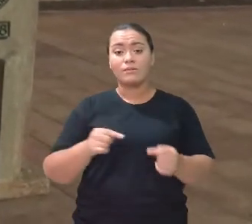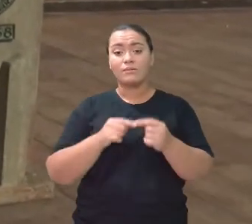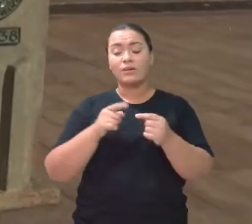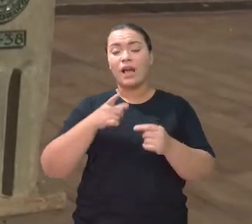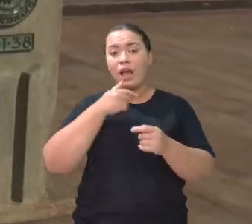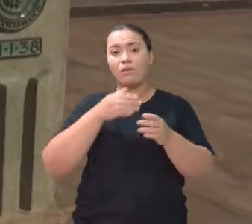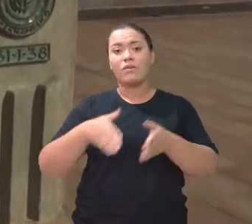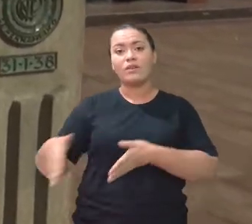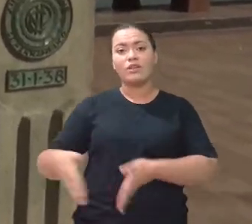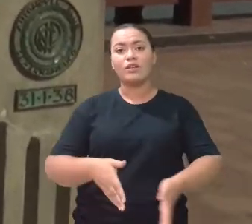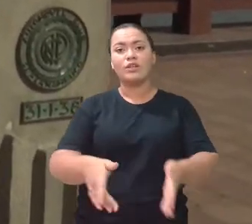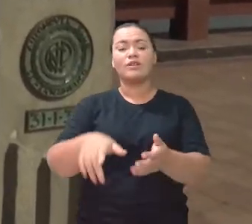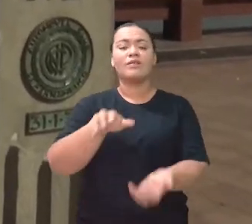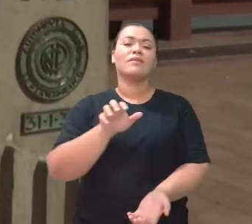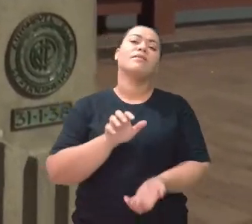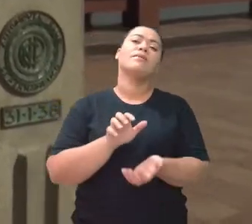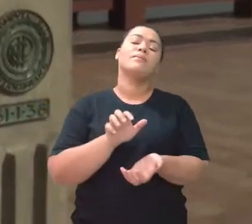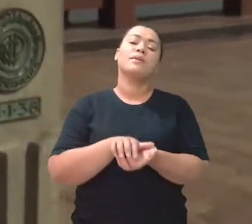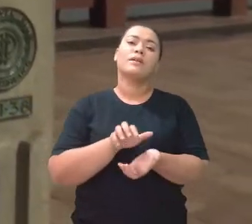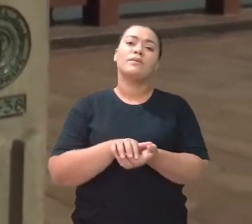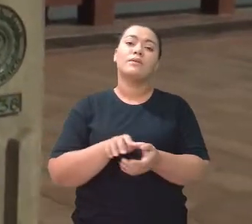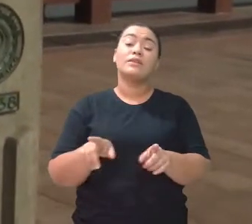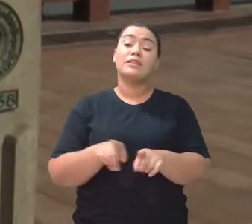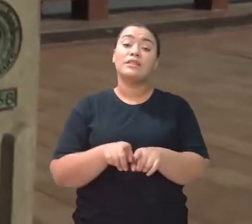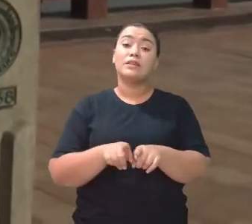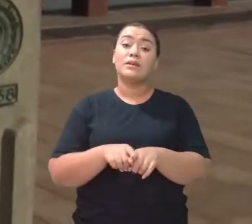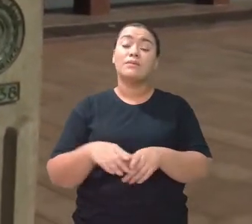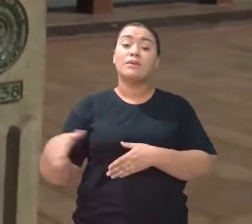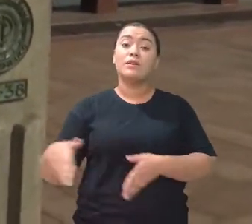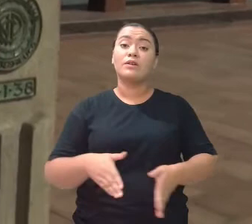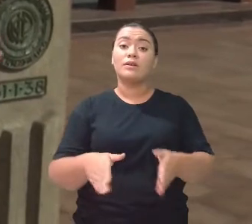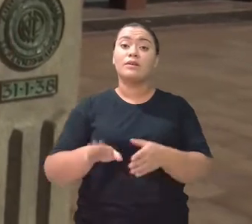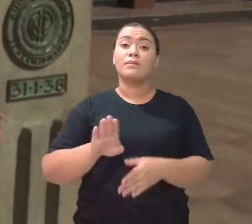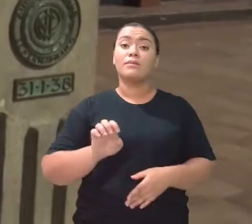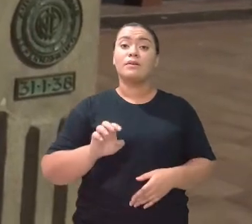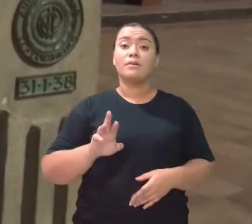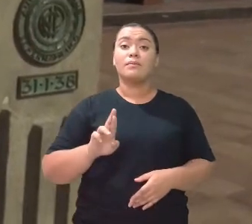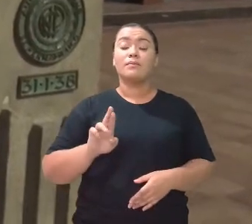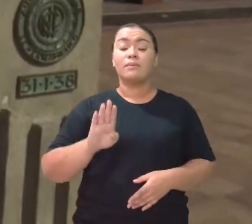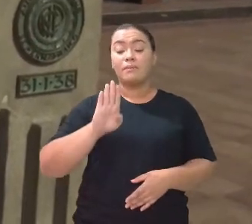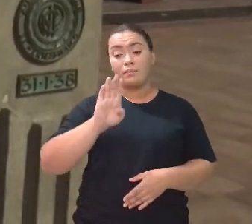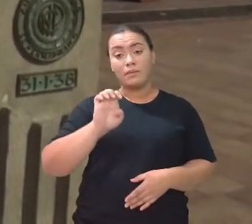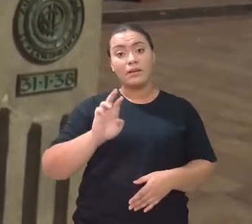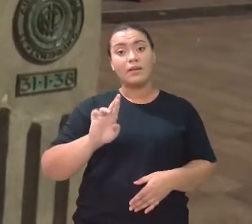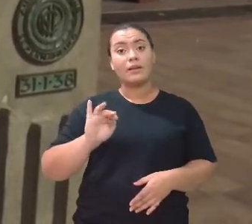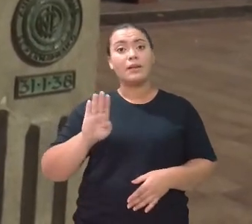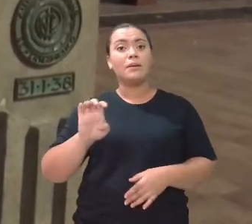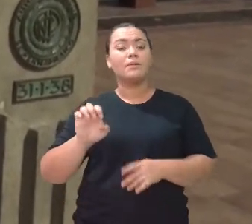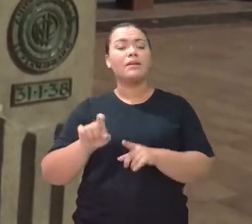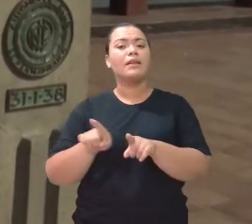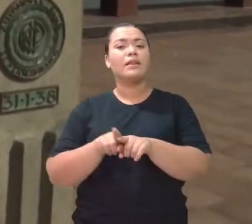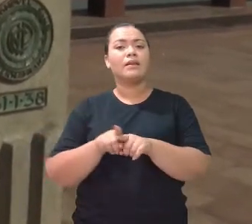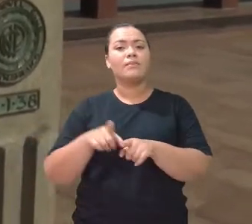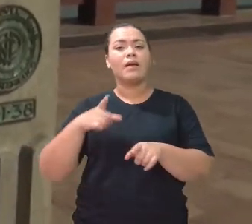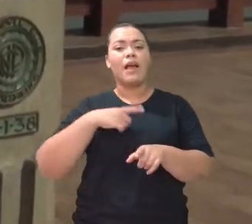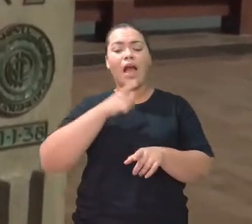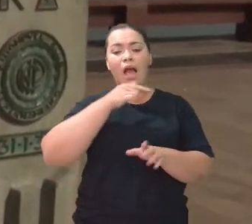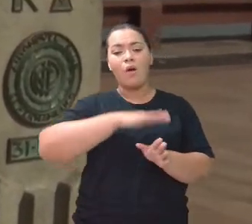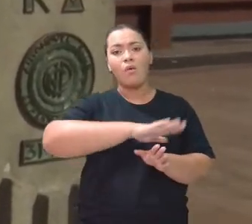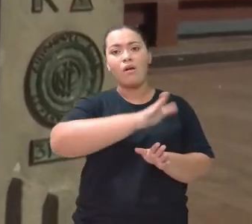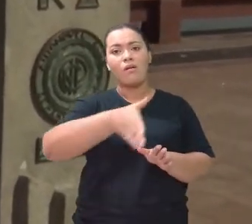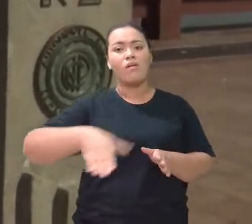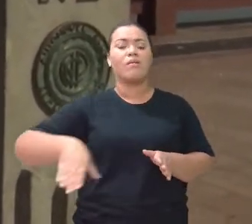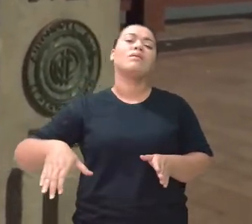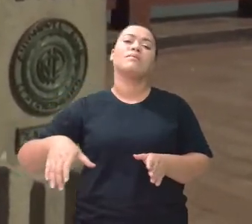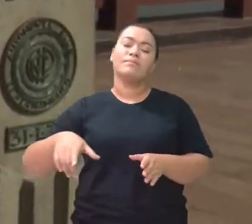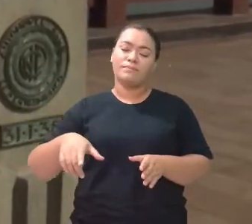Capibaribe, Beberibe se unem e chegam no nosso oceano Atlântico. Então, fiquem ligados aí,